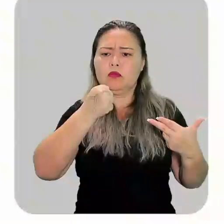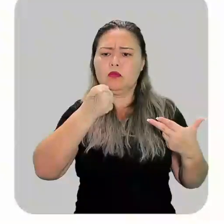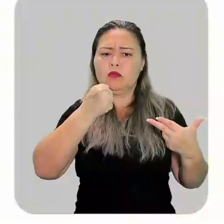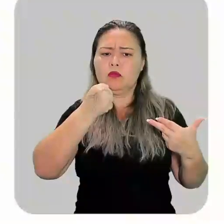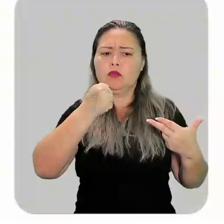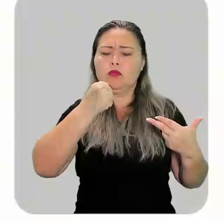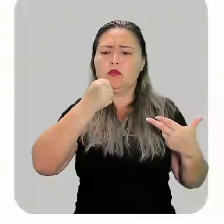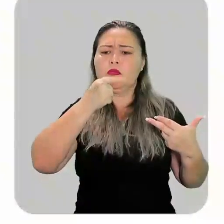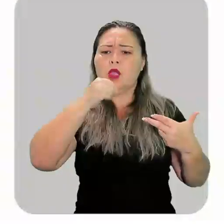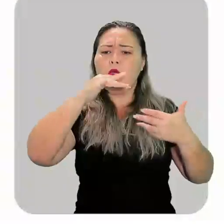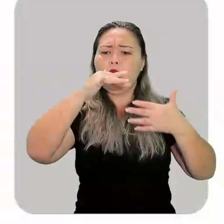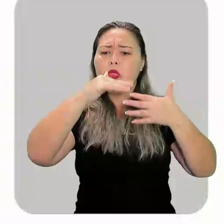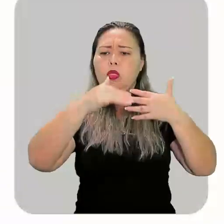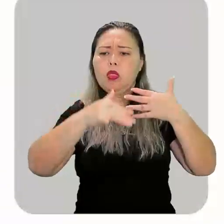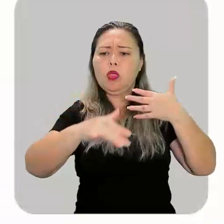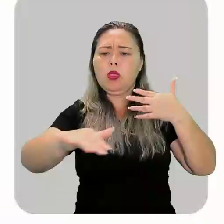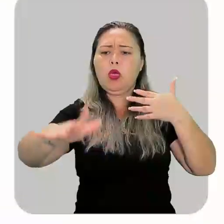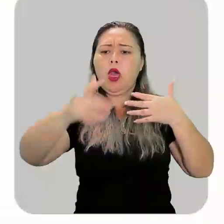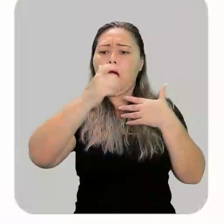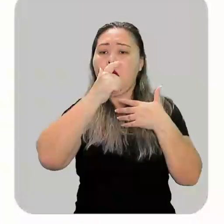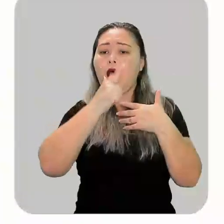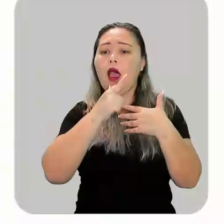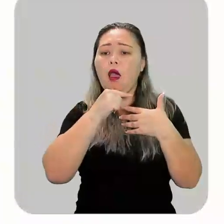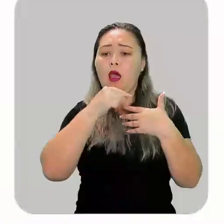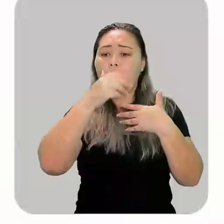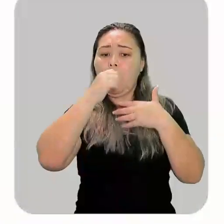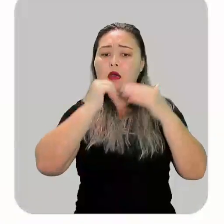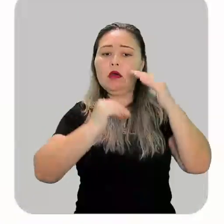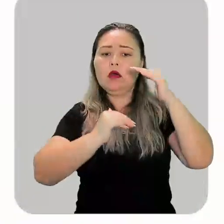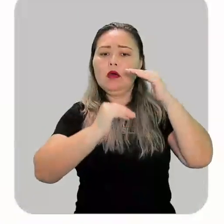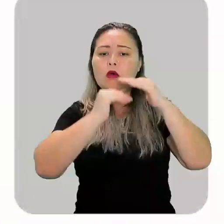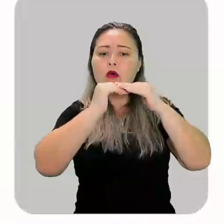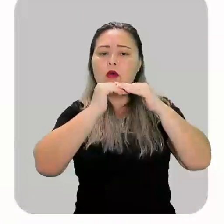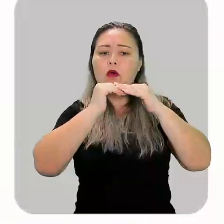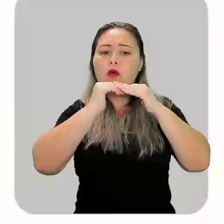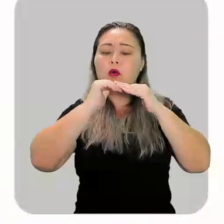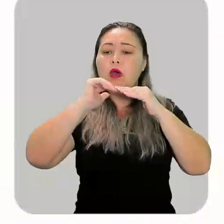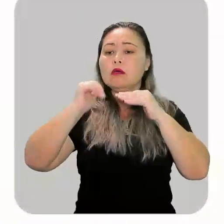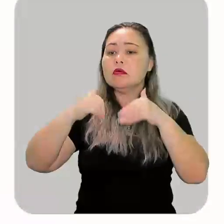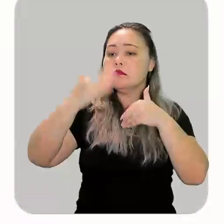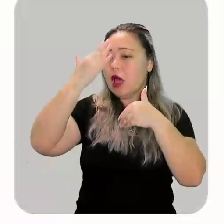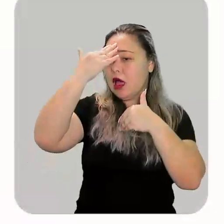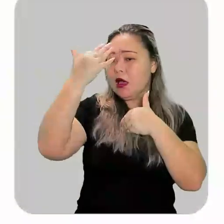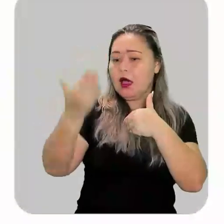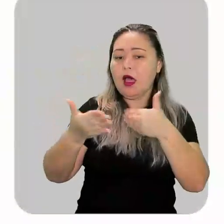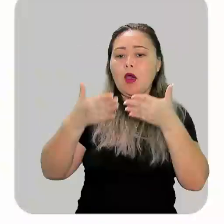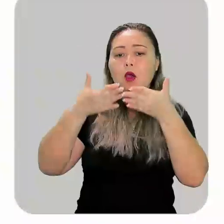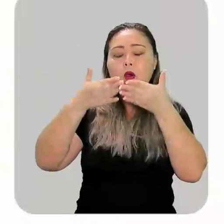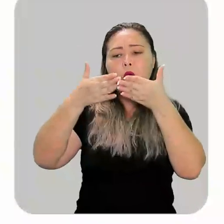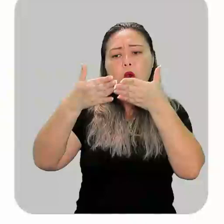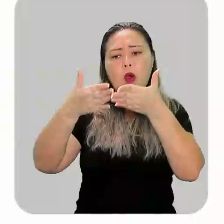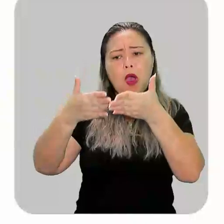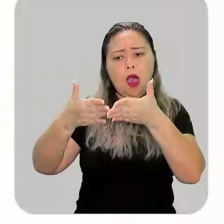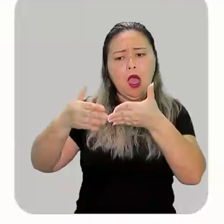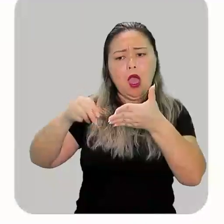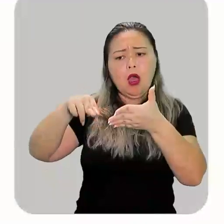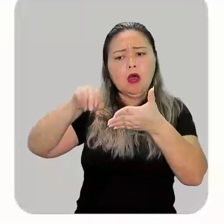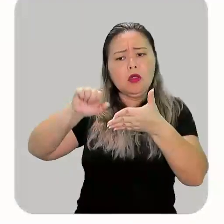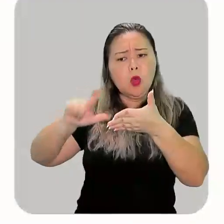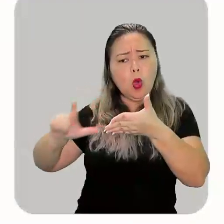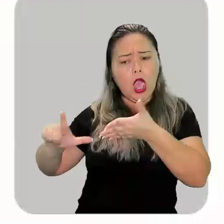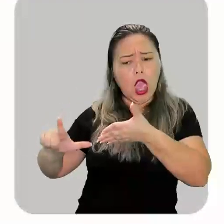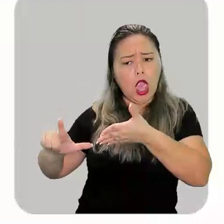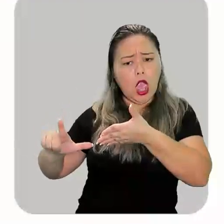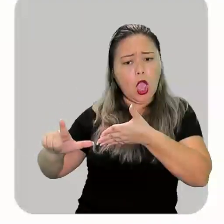né? Do dilúvio, graças à Arca de Noé. Nossa